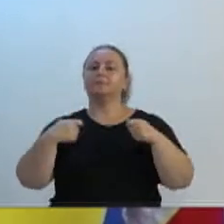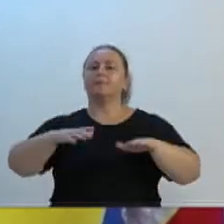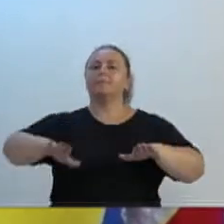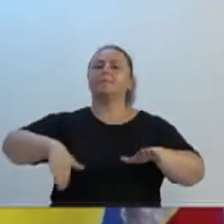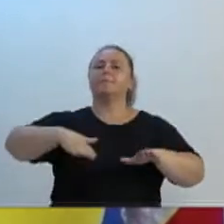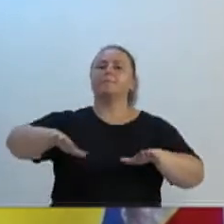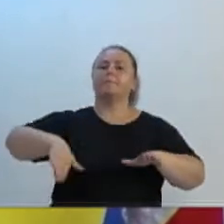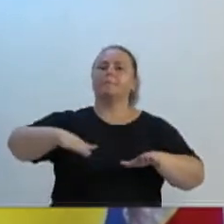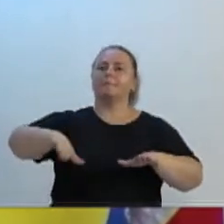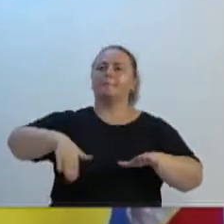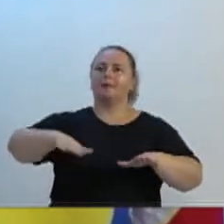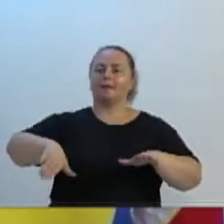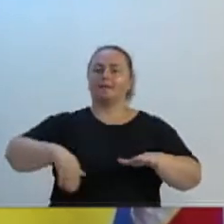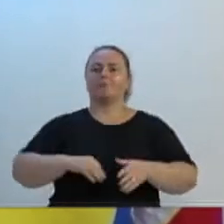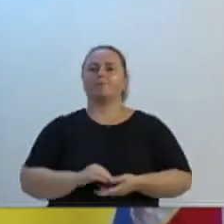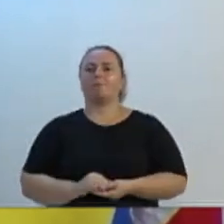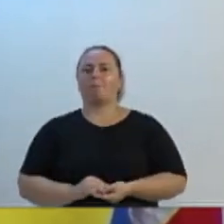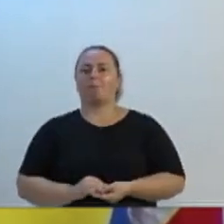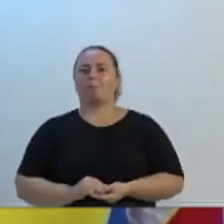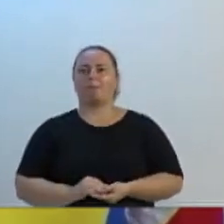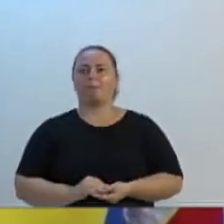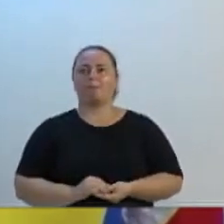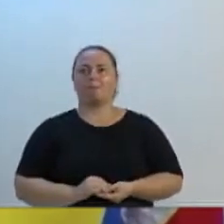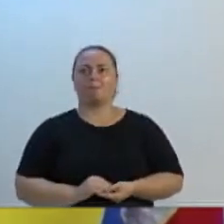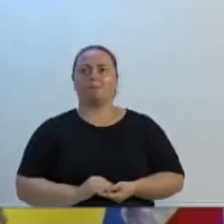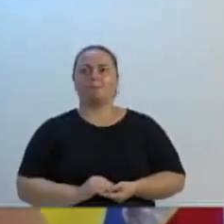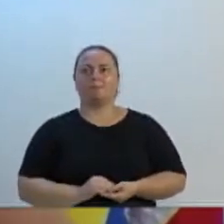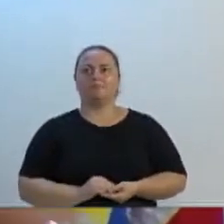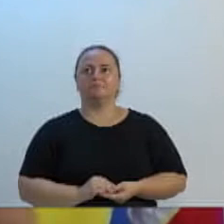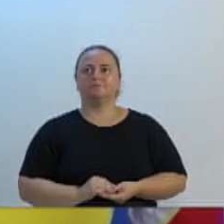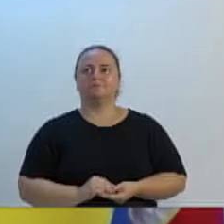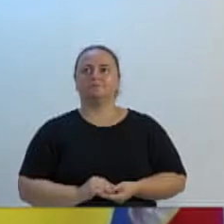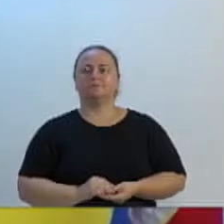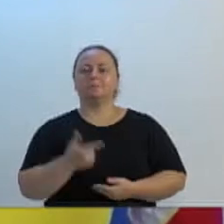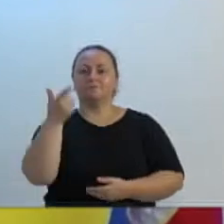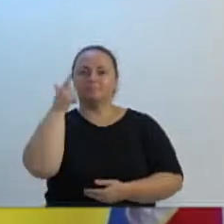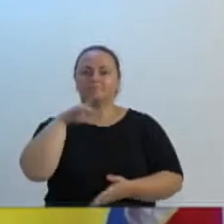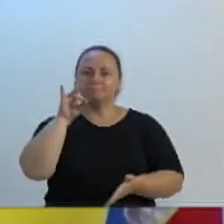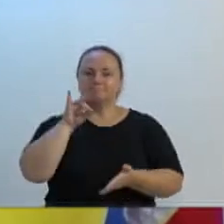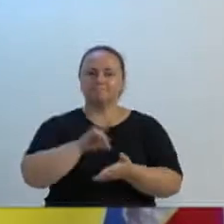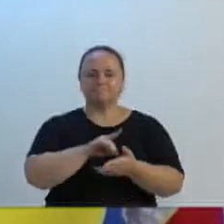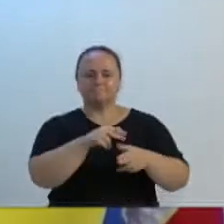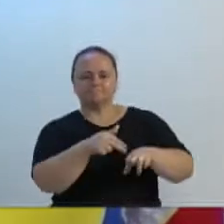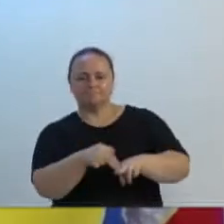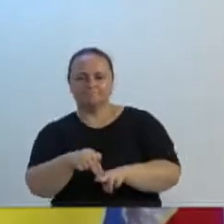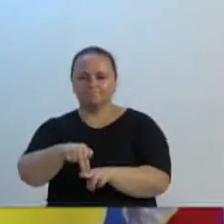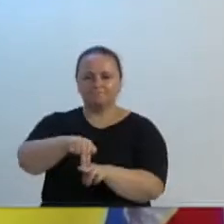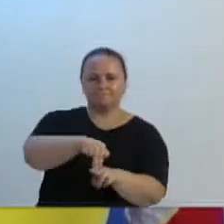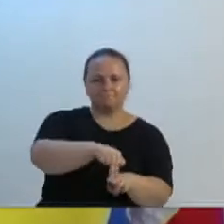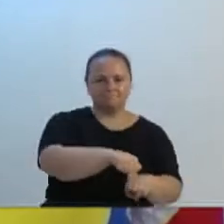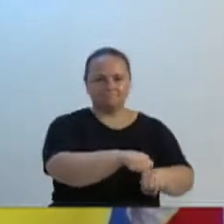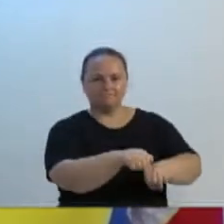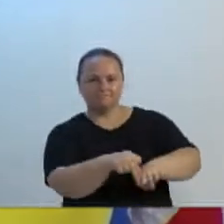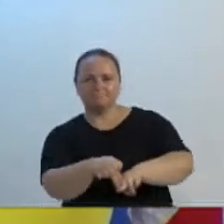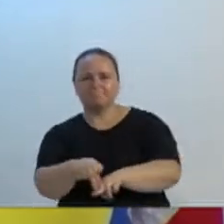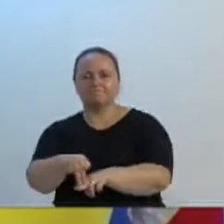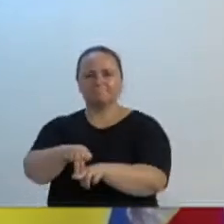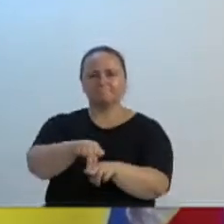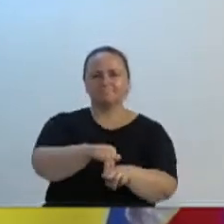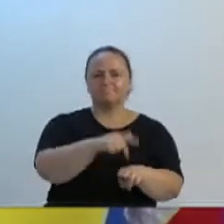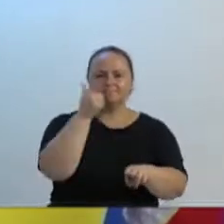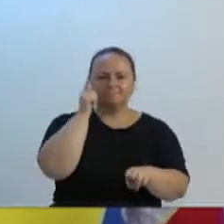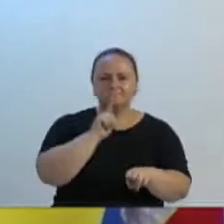a melhor pizzaria ter uma praia o pessoal poder surfar melhor nas ondas que vem acontecendo por aí